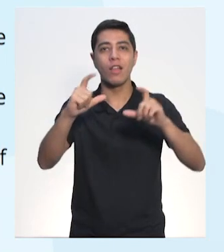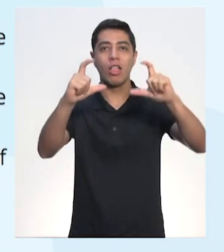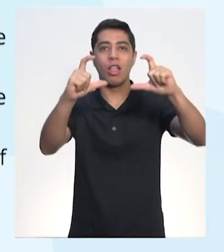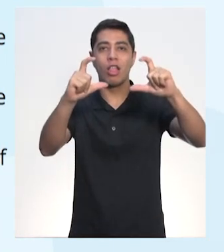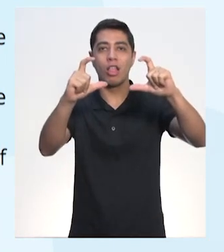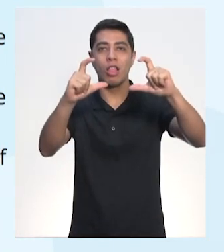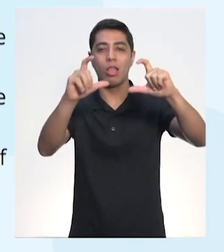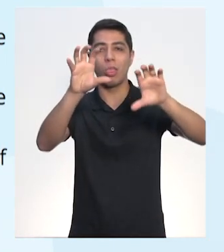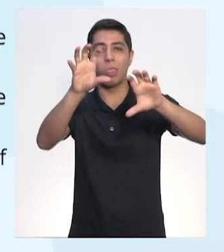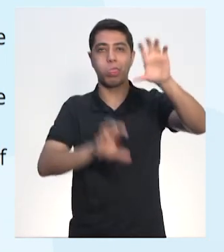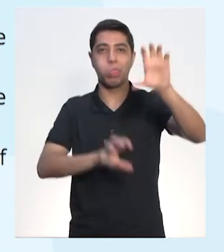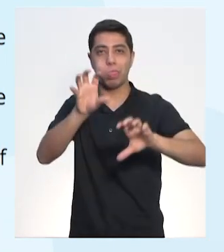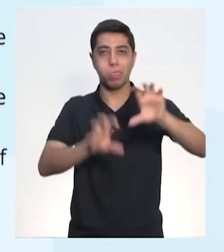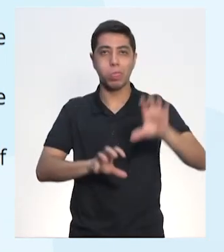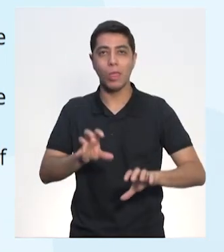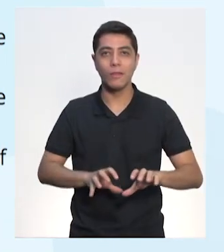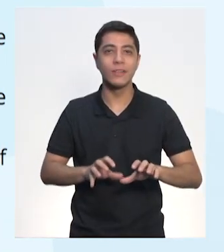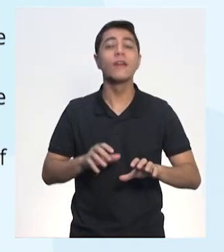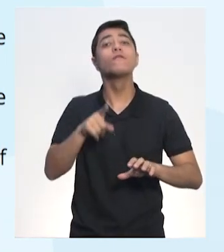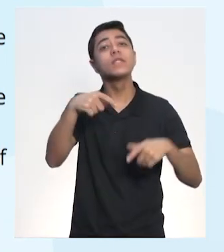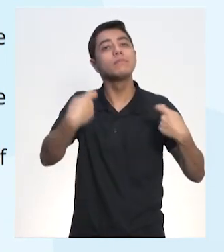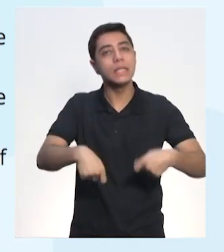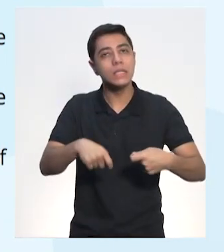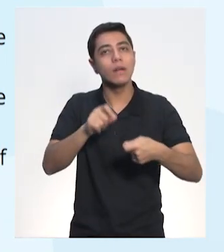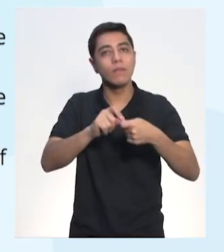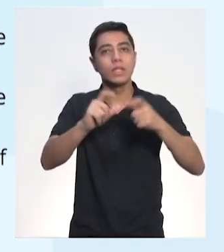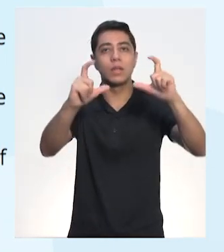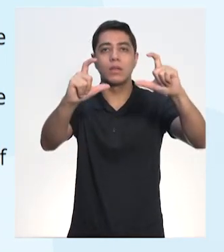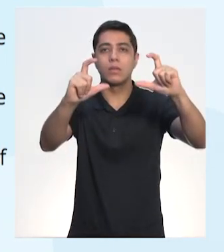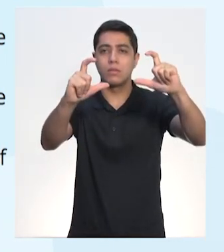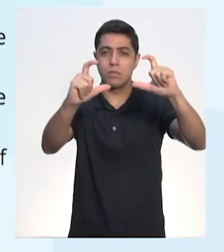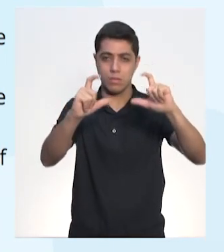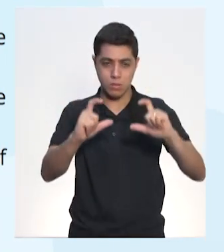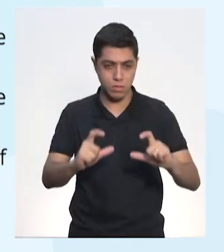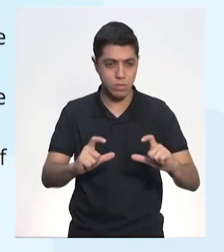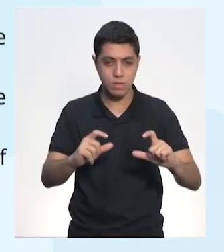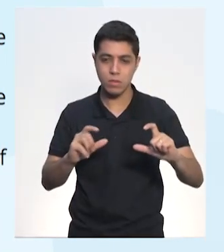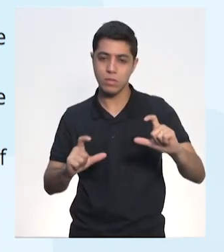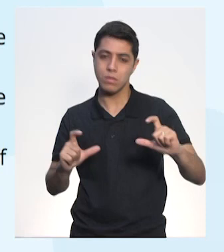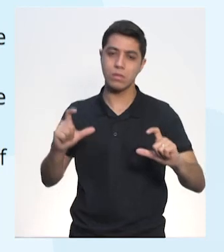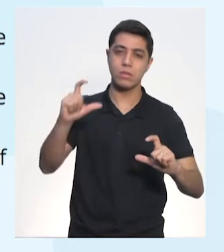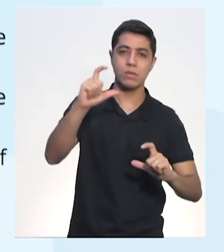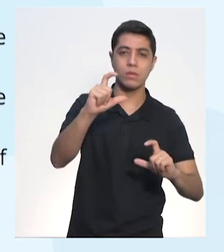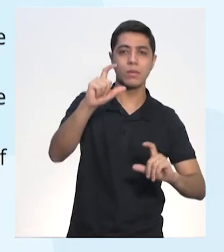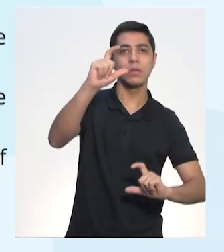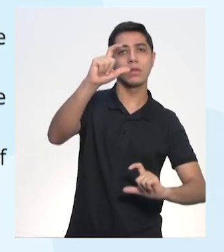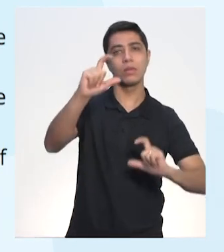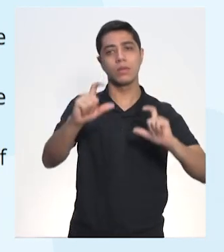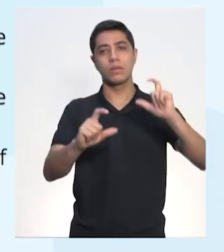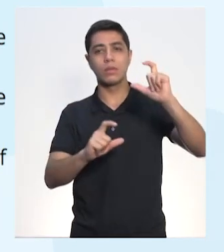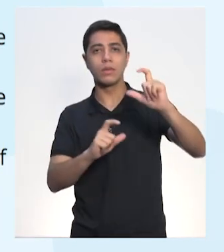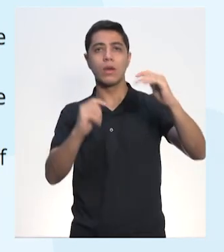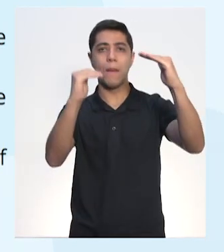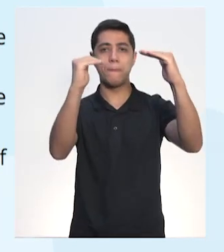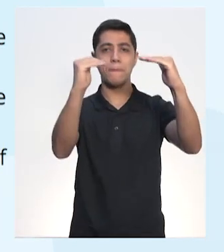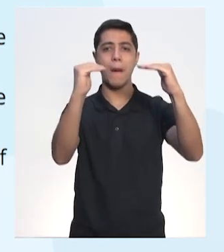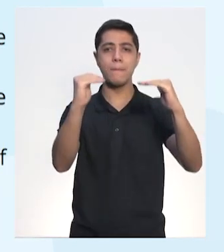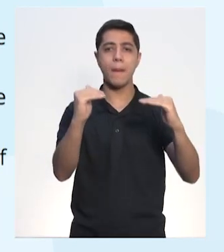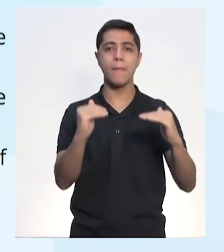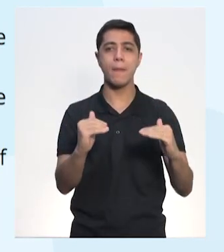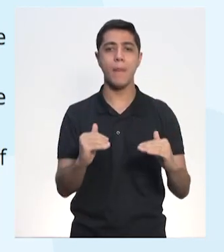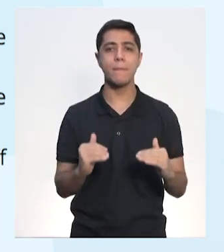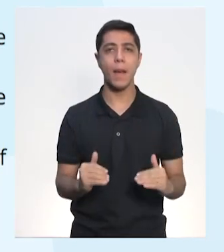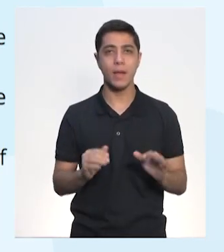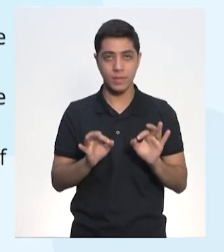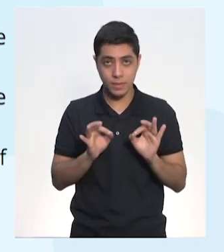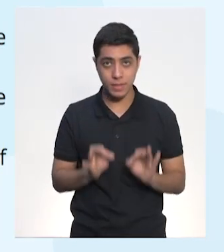a ordem certa dessas instruções. Só que então coloquem todas de uma vez. Então, se você acha que é a última, então você vai